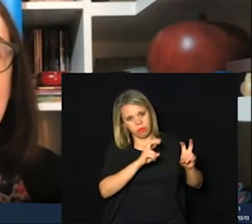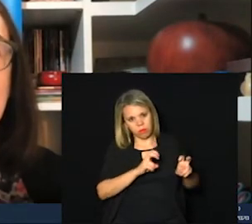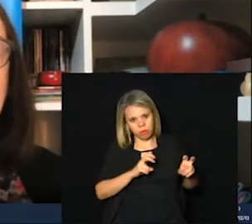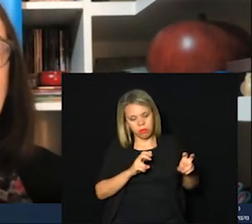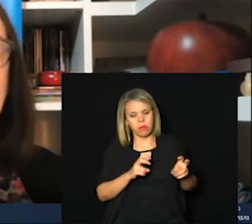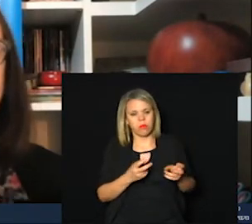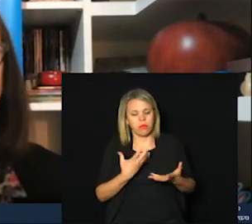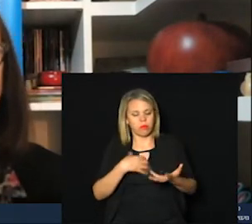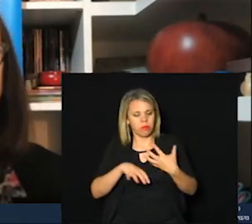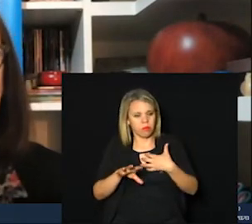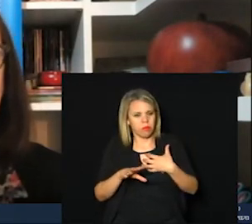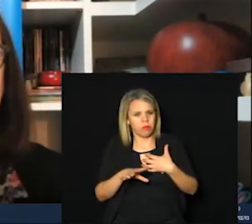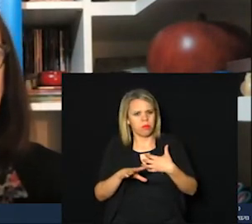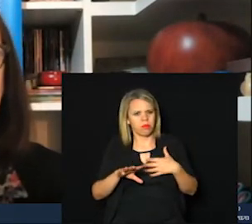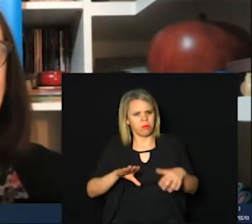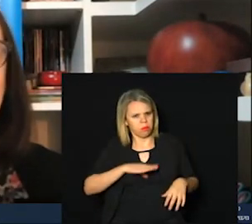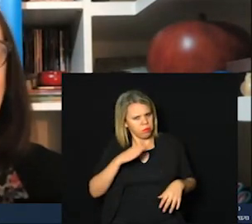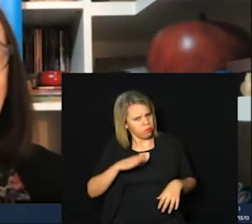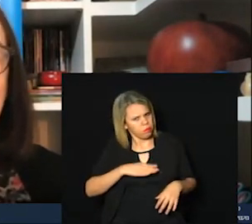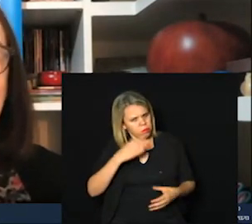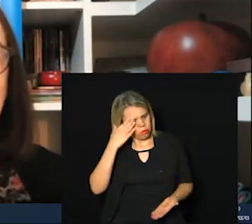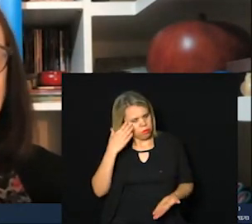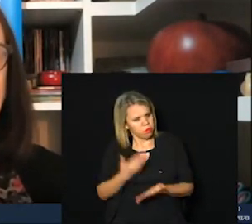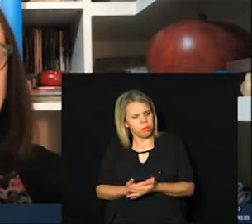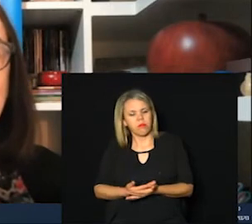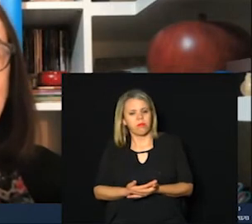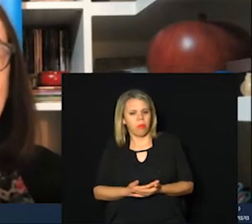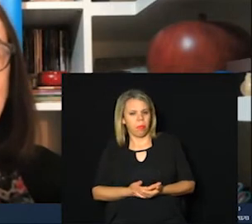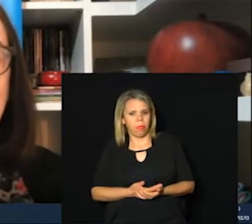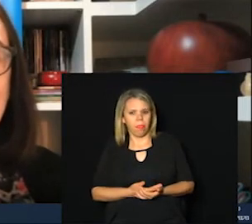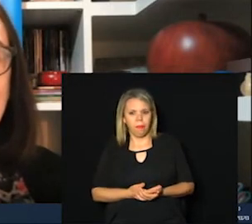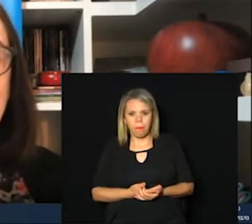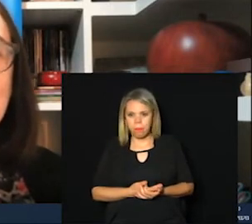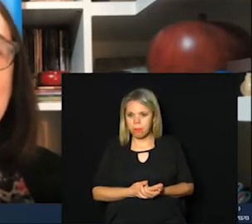do otimismo, né?